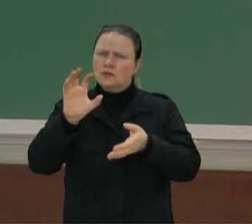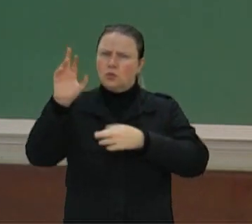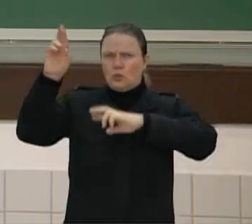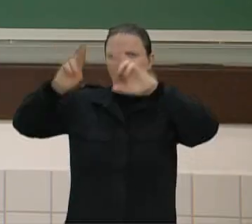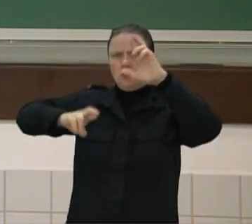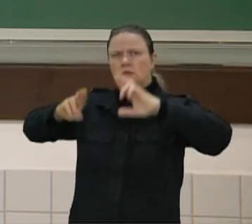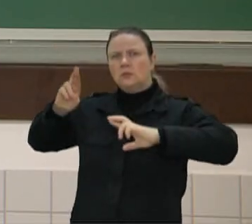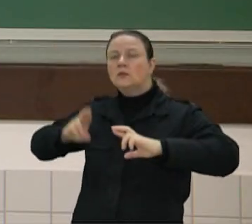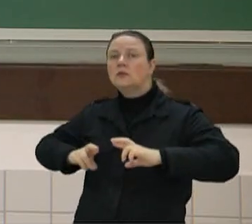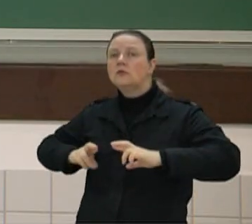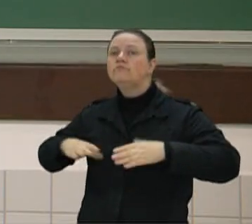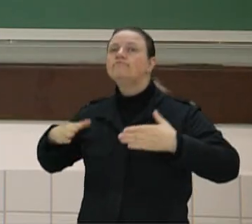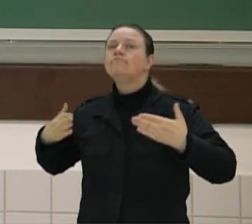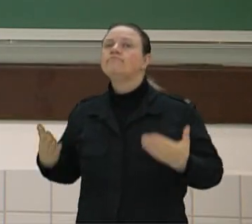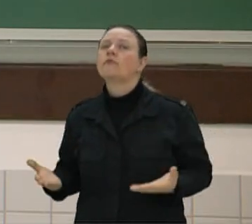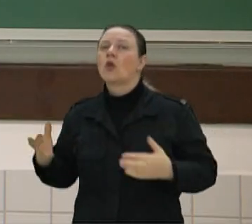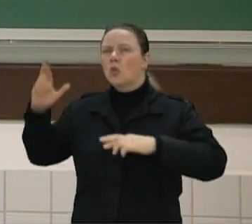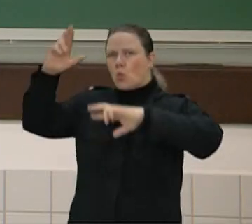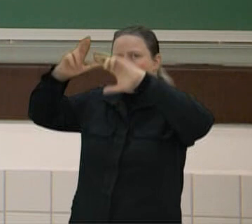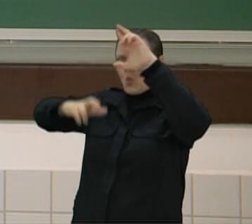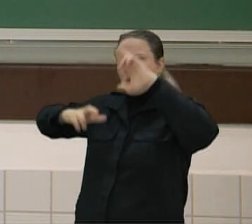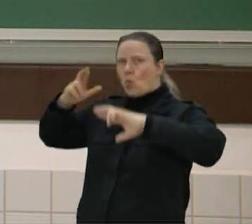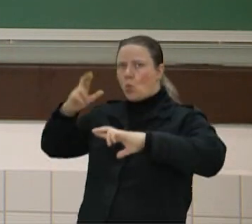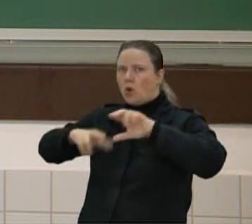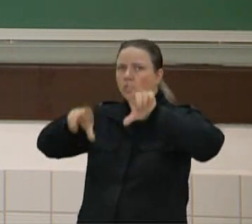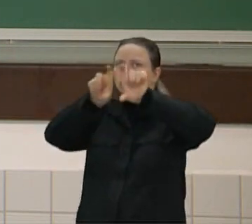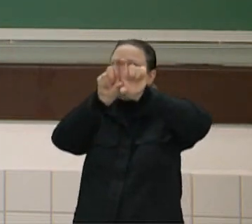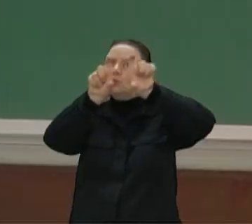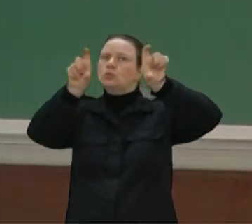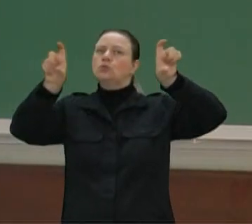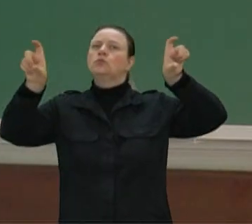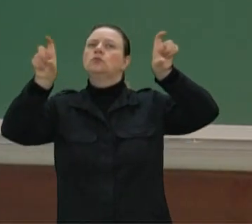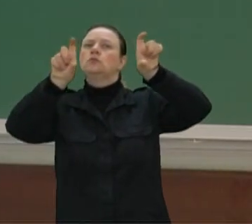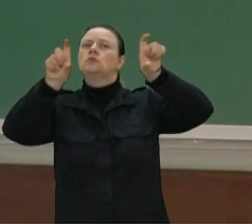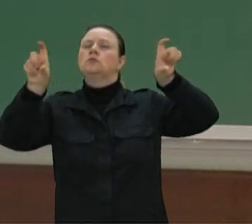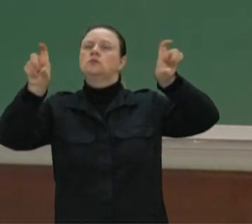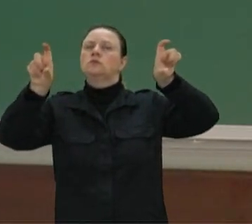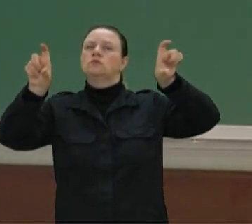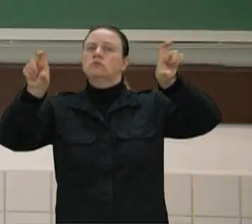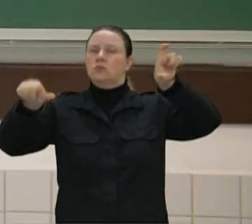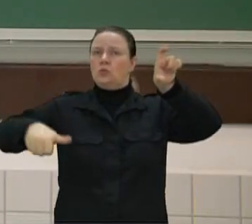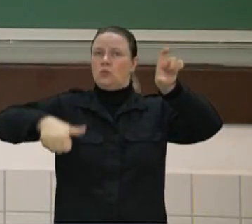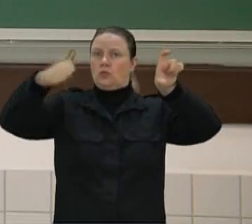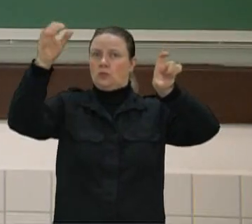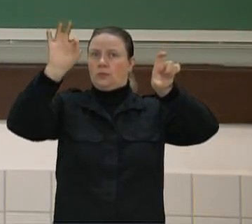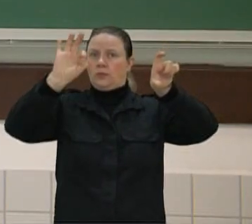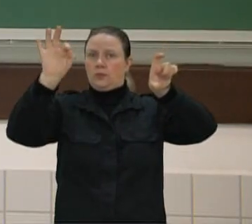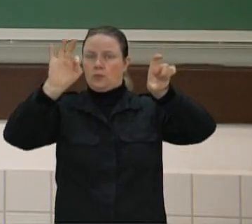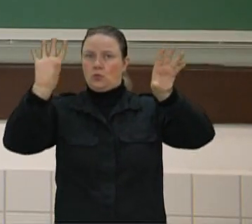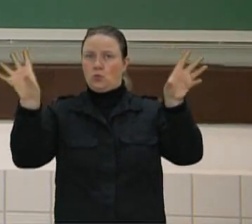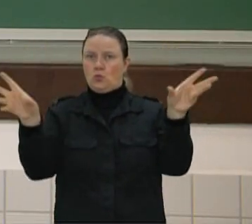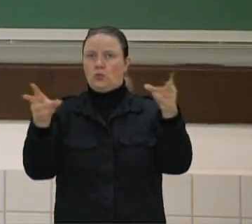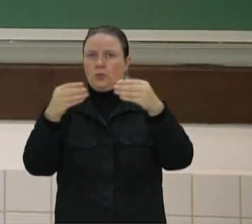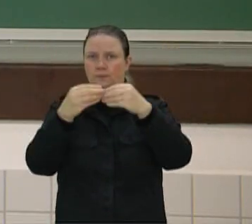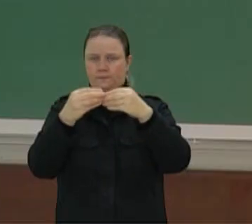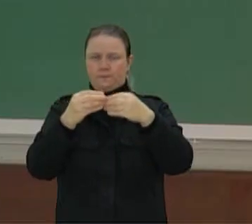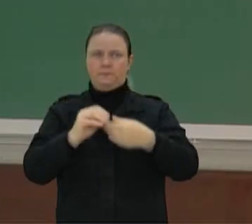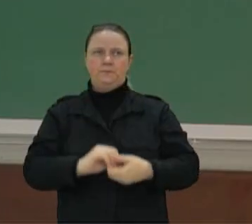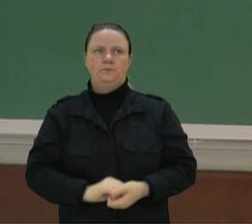análise? Dessa maneira. Você analisa a função do primeiro grau, analisa a função montante e junta as duas,